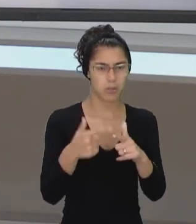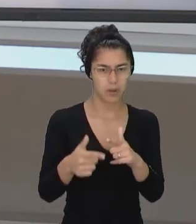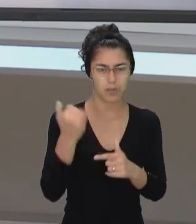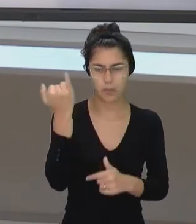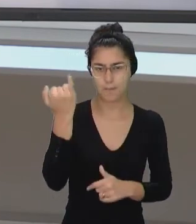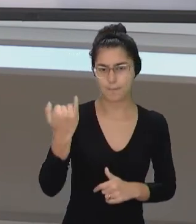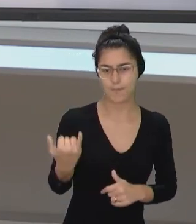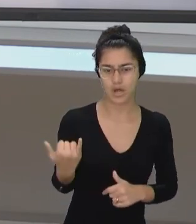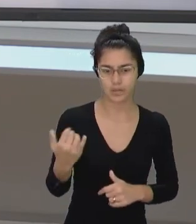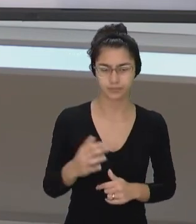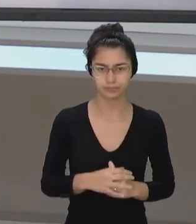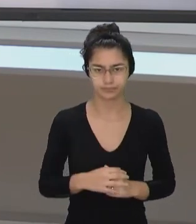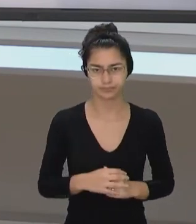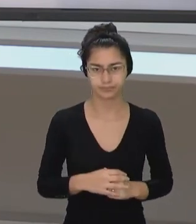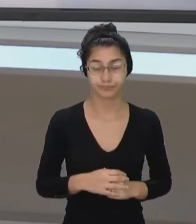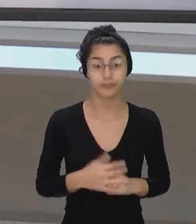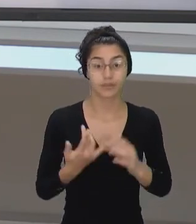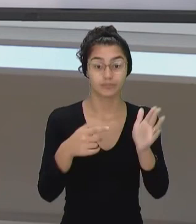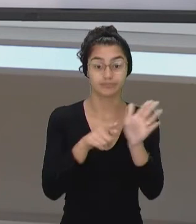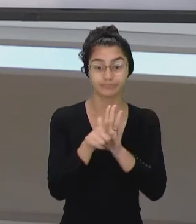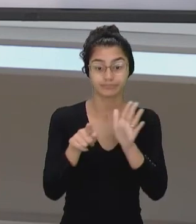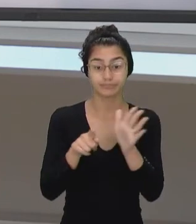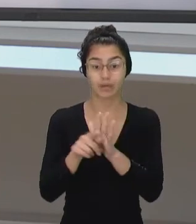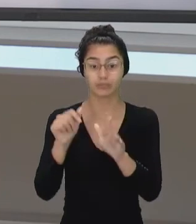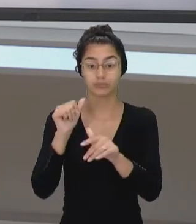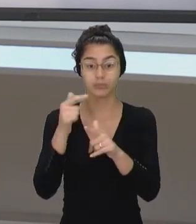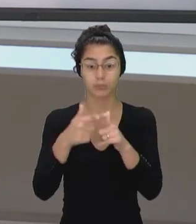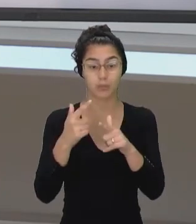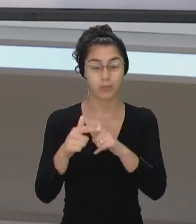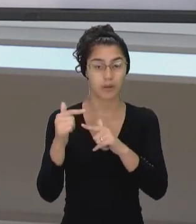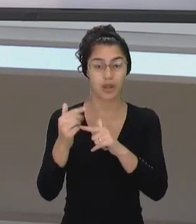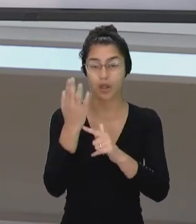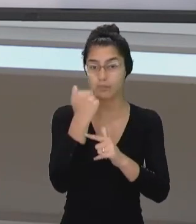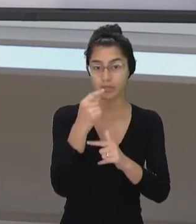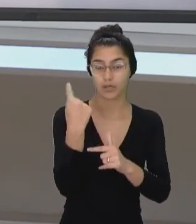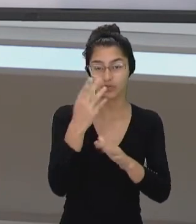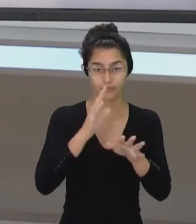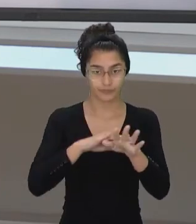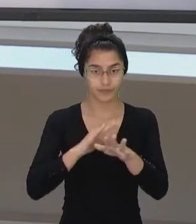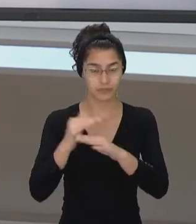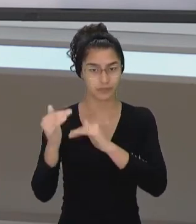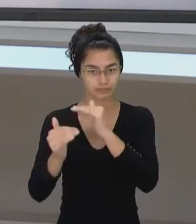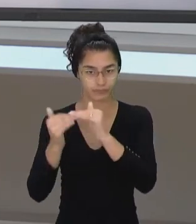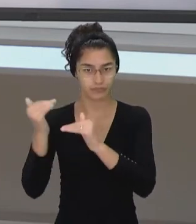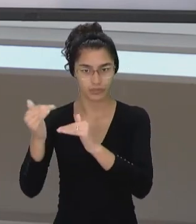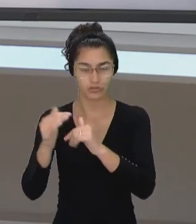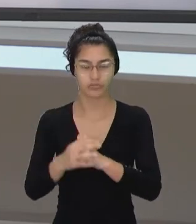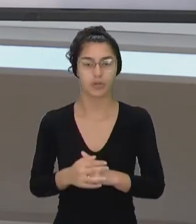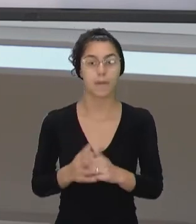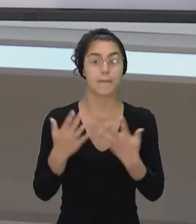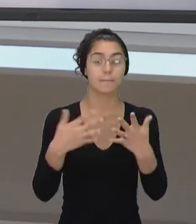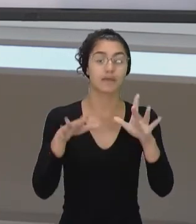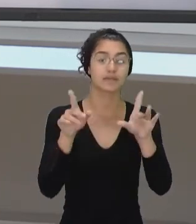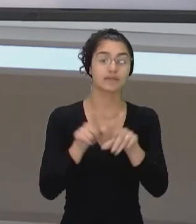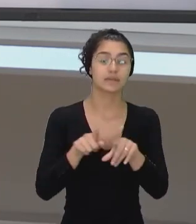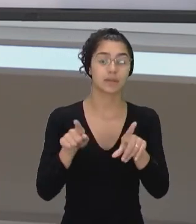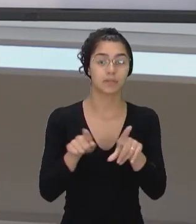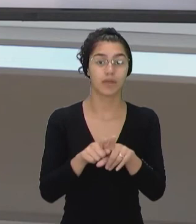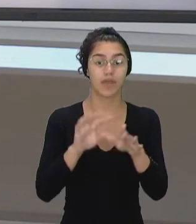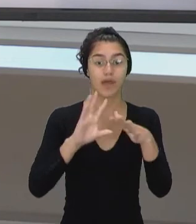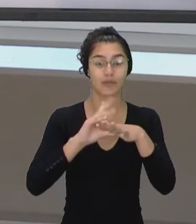desnutrição? E aí, as questões dos transtornos alimentares, que a gente vai tratar um pouquinho mais para frente, mas também